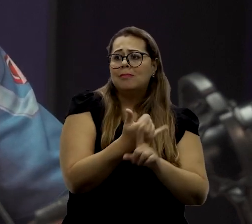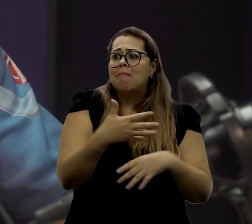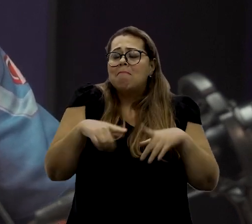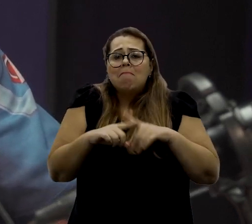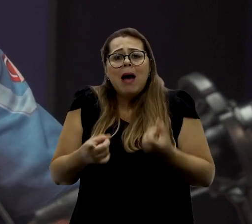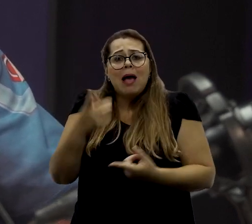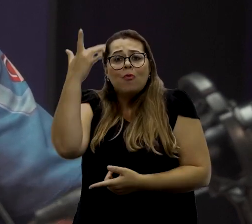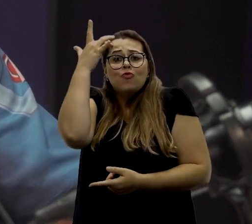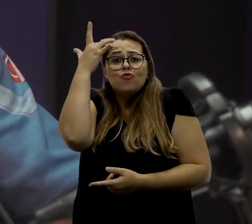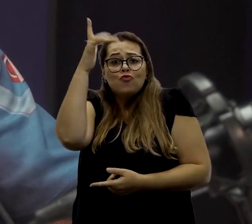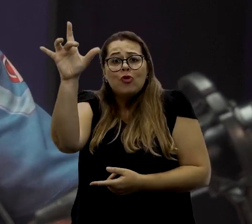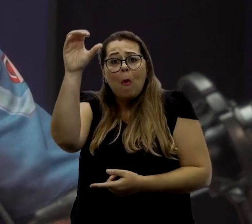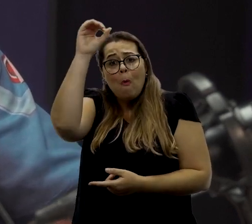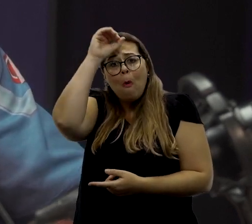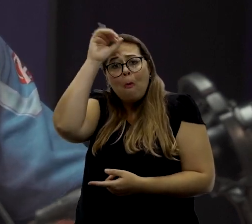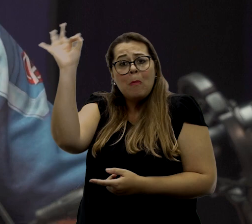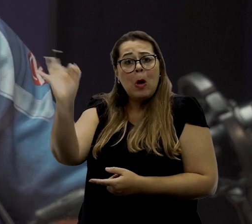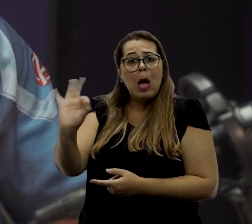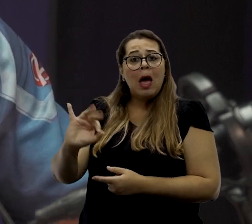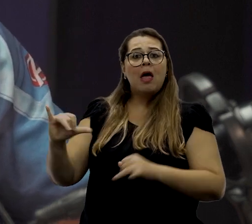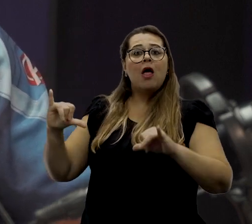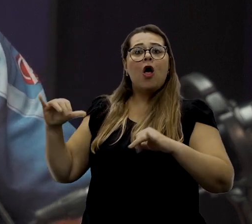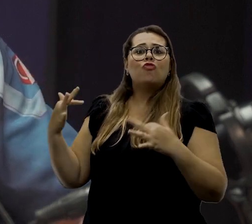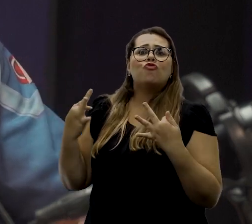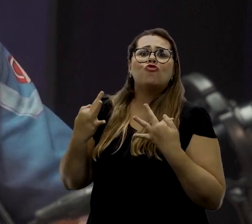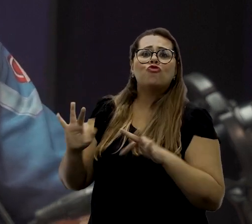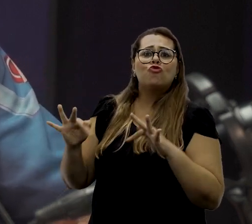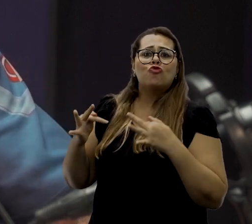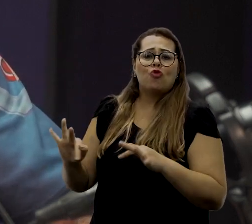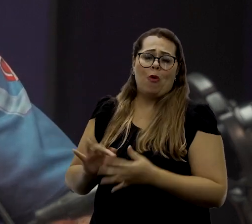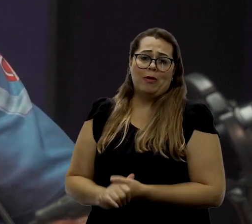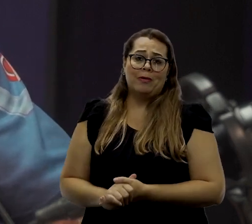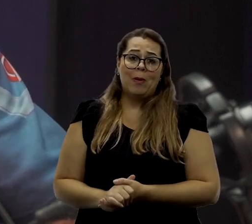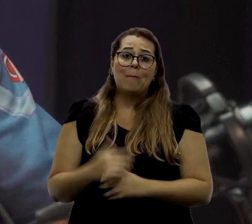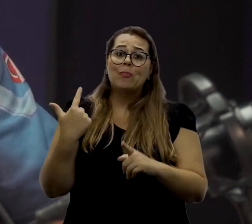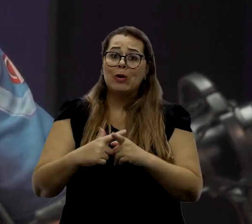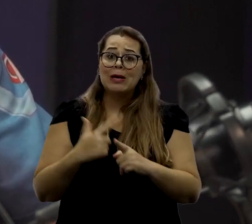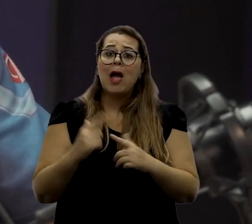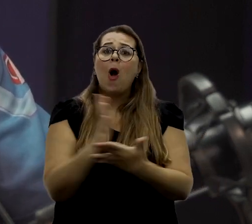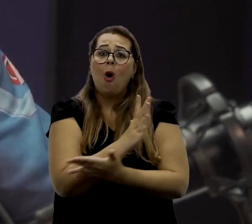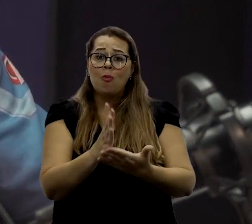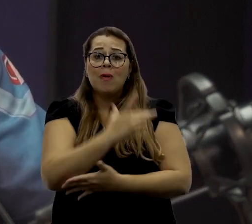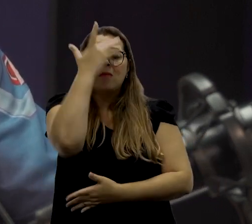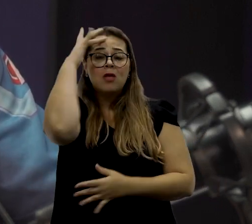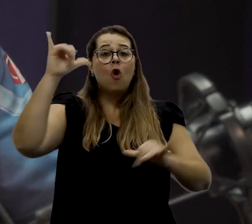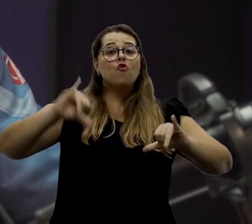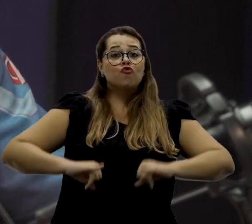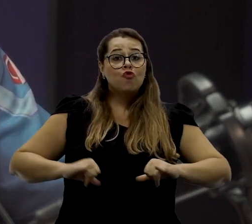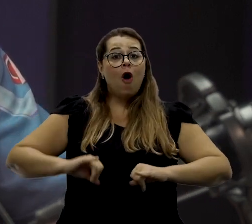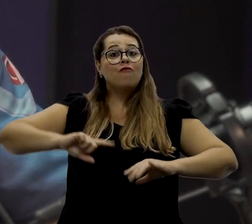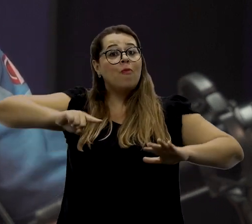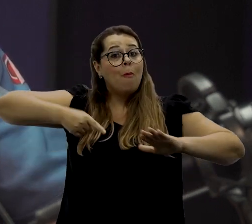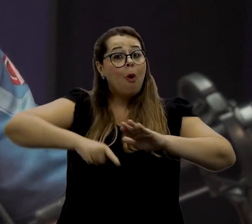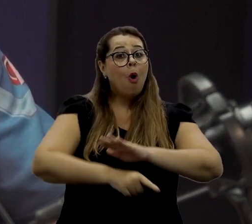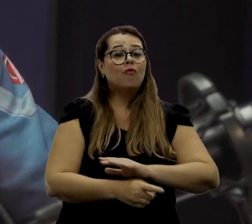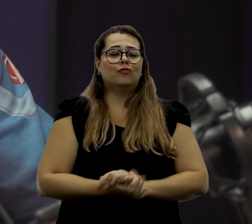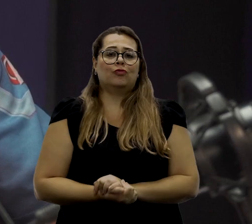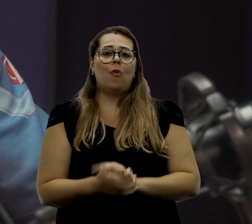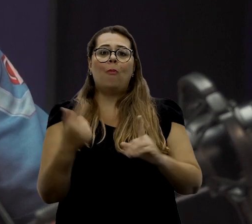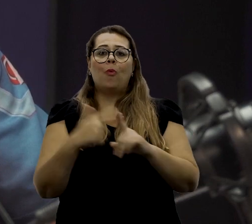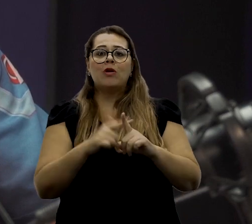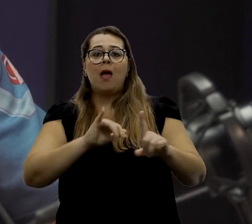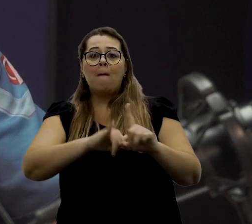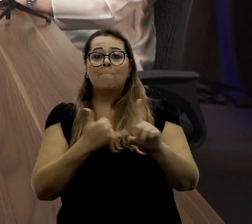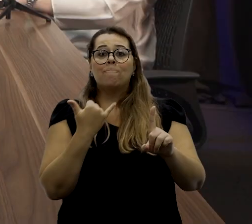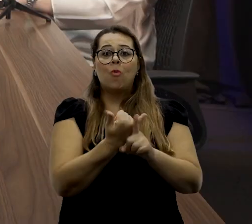está passando. Então você constantemente, digo mais, bullying mata. Bullying mata. Nós precisamos urgentemente